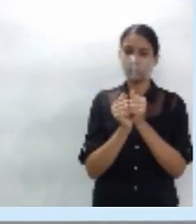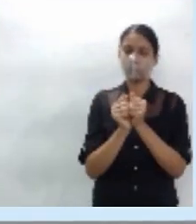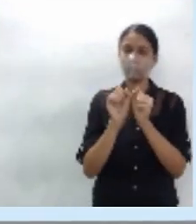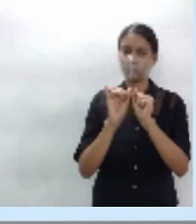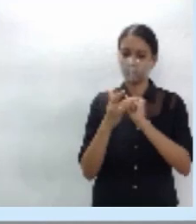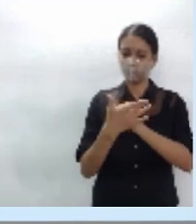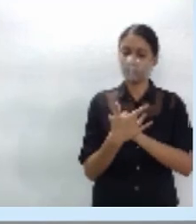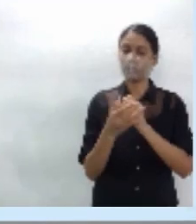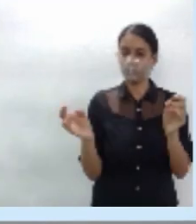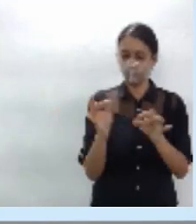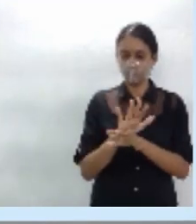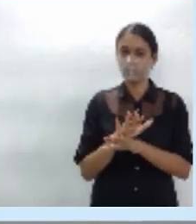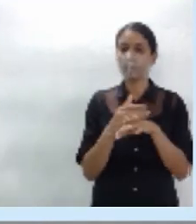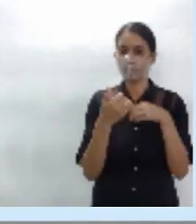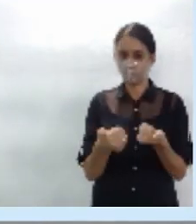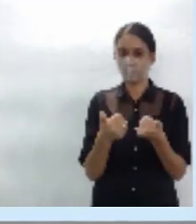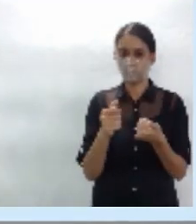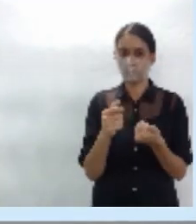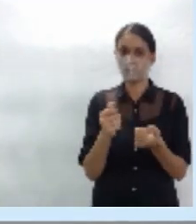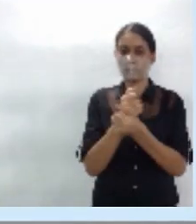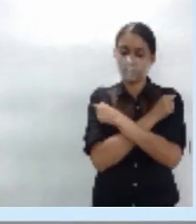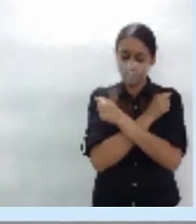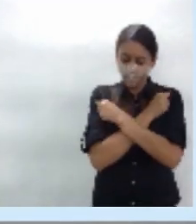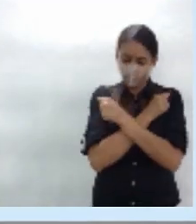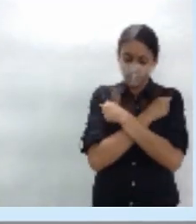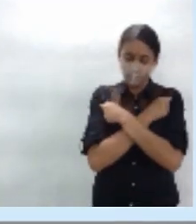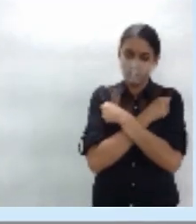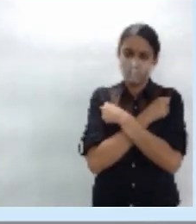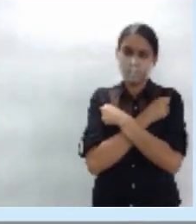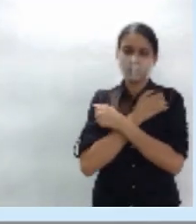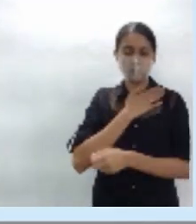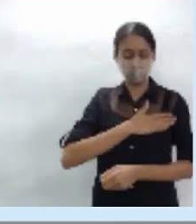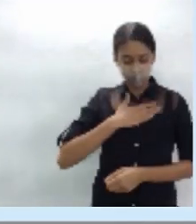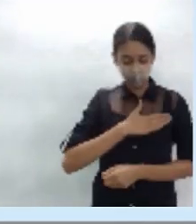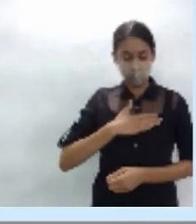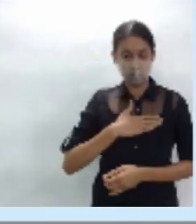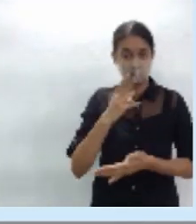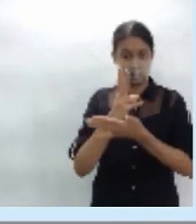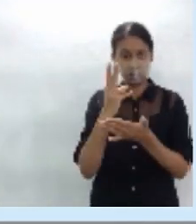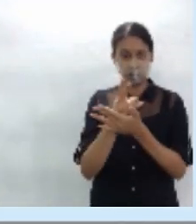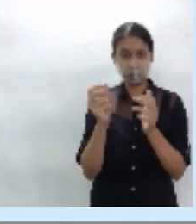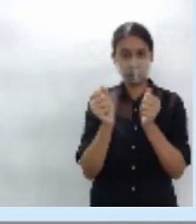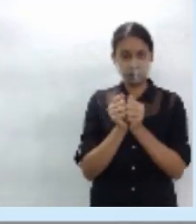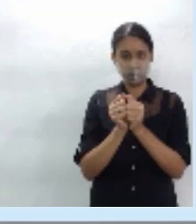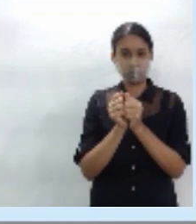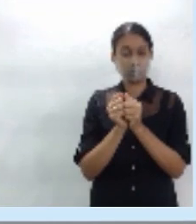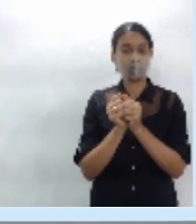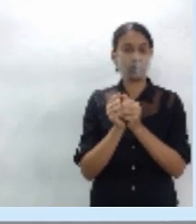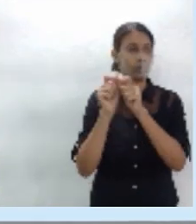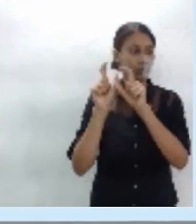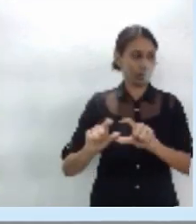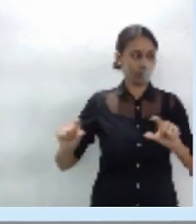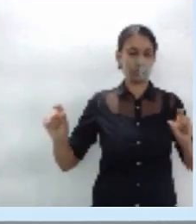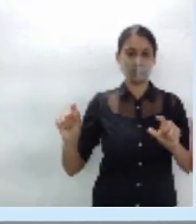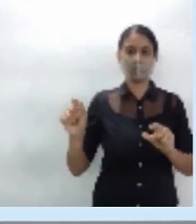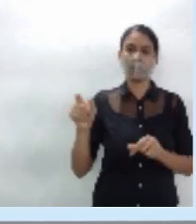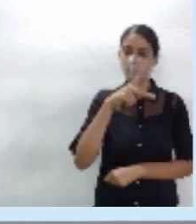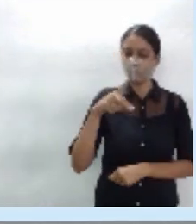Foi mais um prazer estar aqui com vocês. Qualquer coisa, acompanhe nas redes sociais, professor.Felipe Lopes. E aí